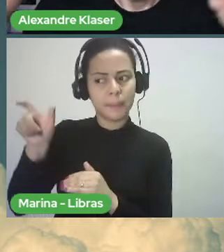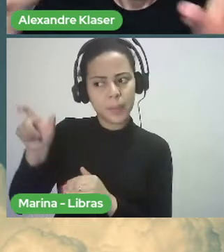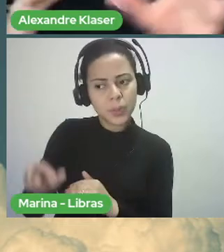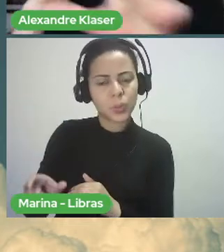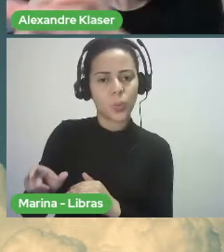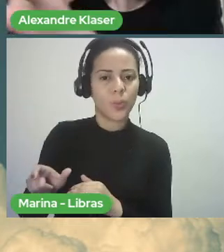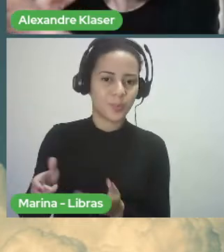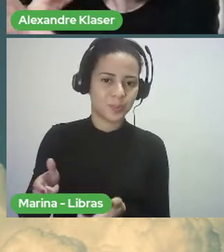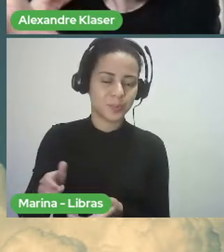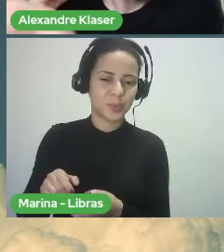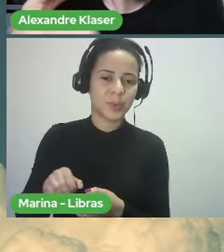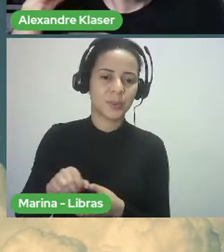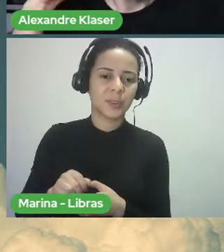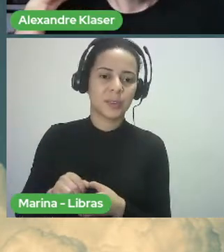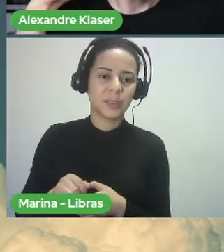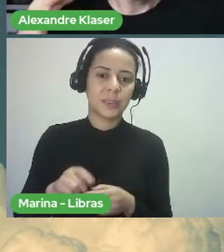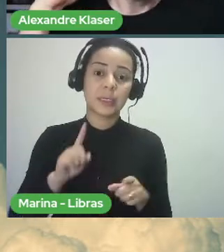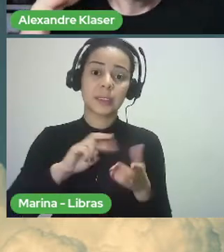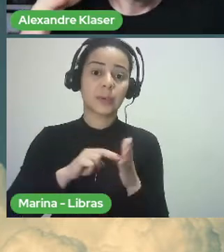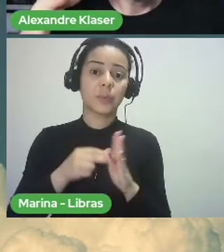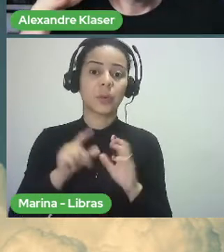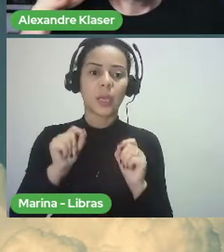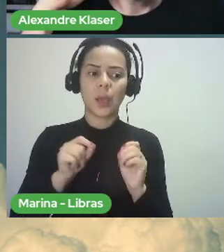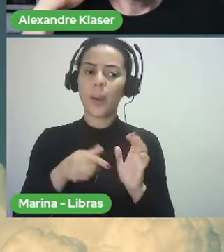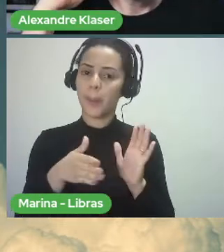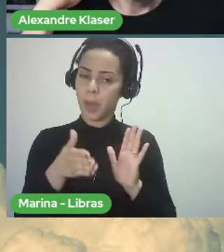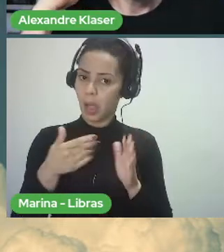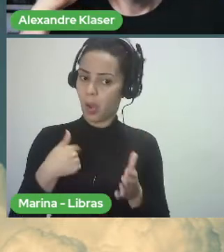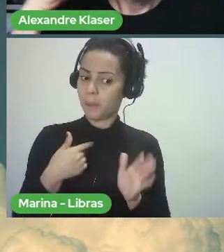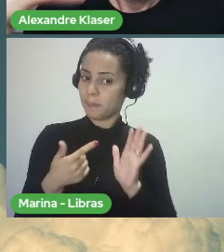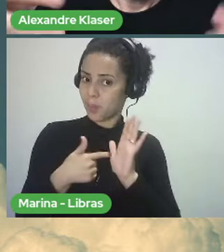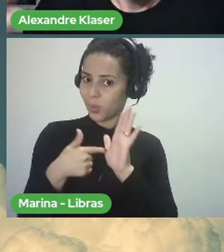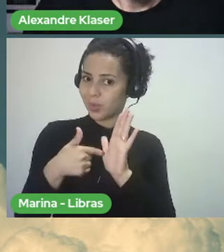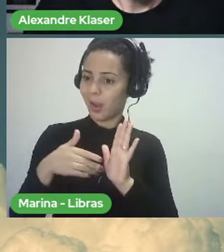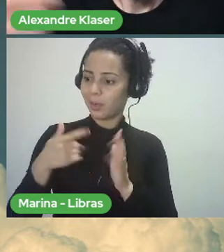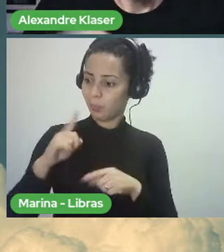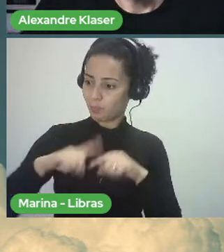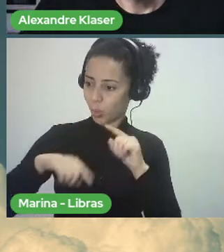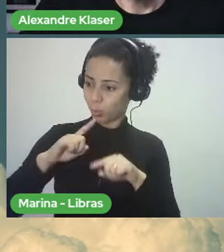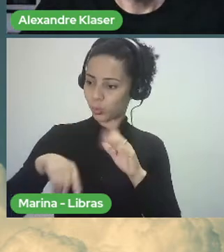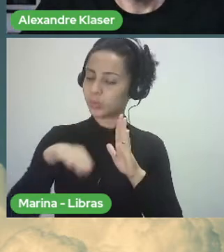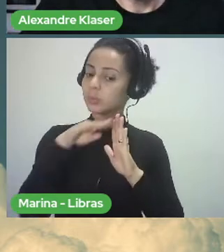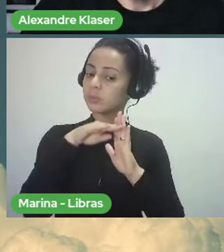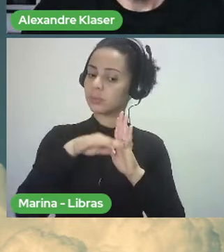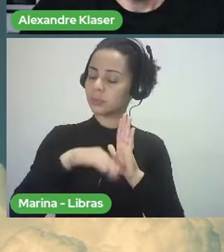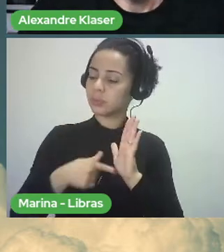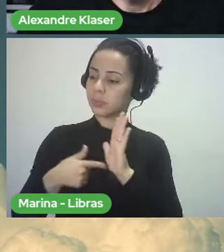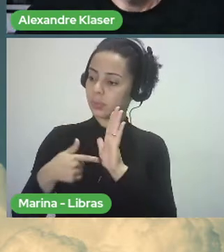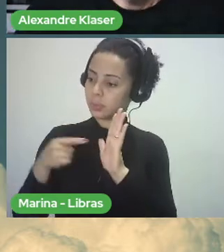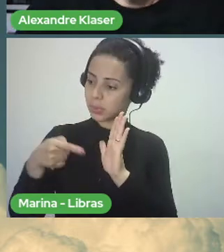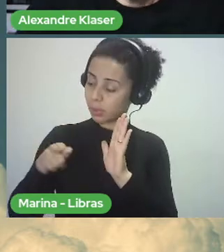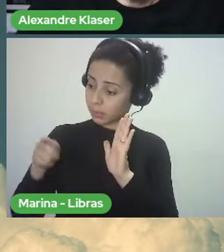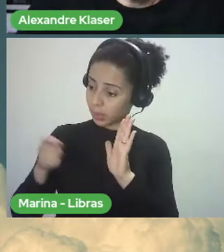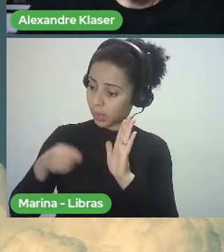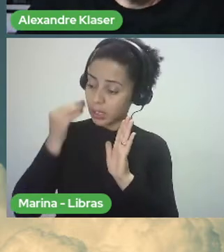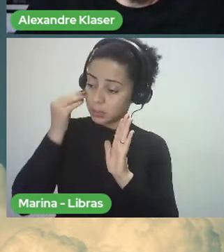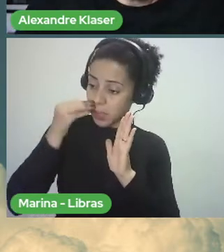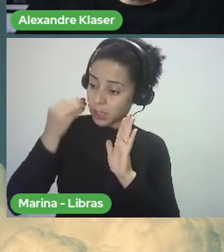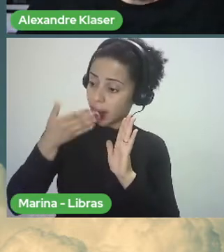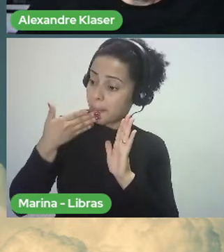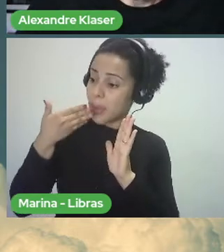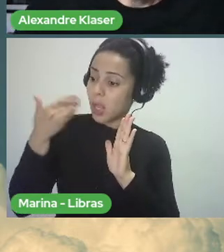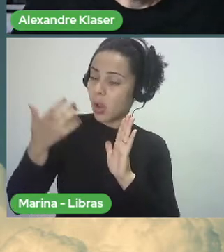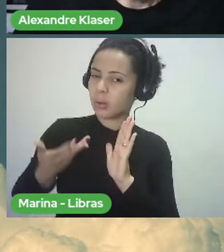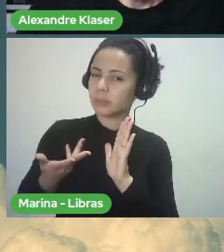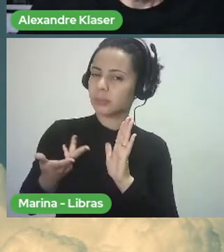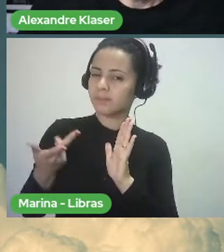valor, e aqui está como eu consigo ter esses pontos de contato para tornar essa experiência mais interessante.